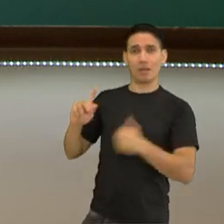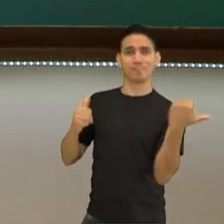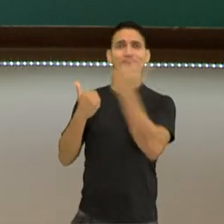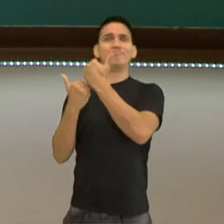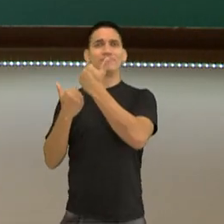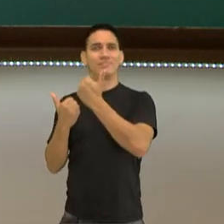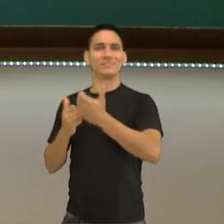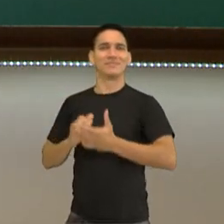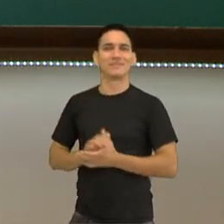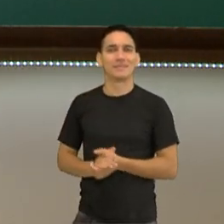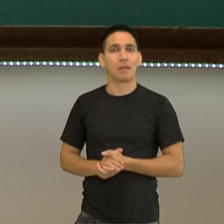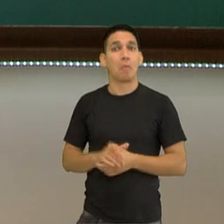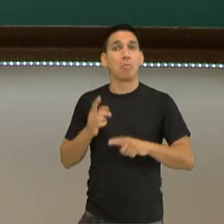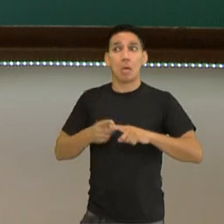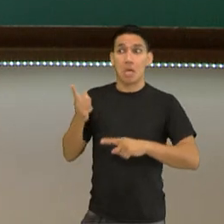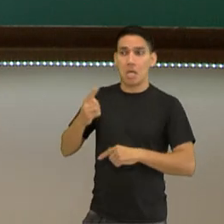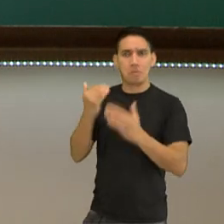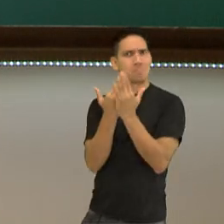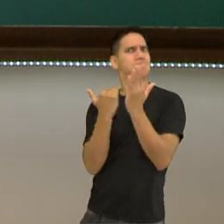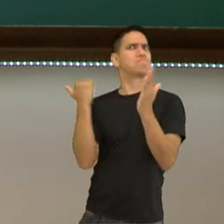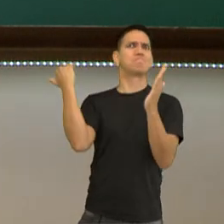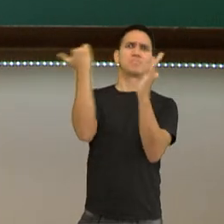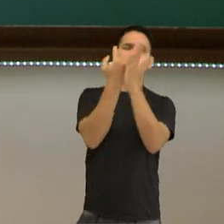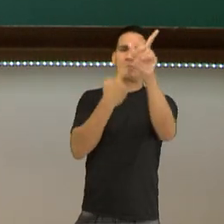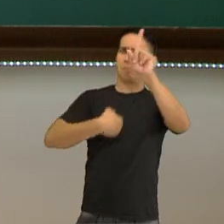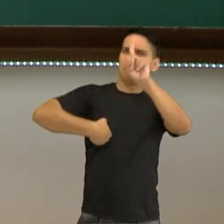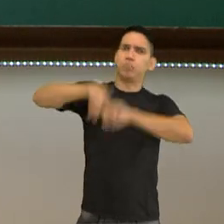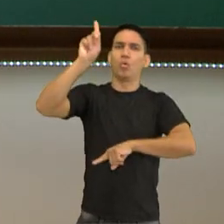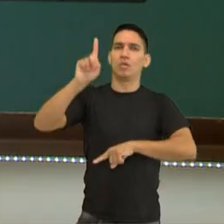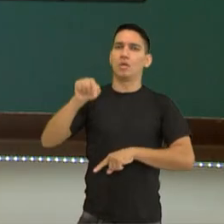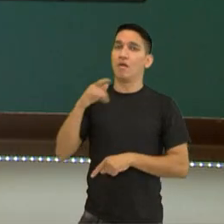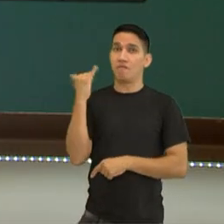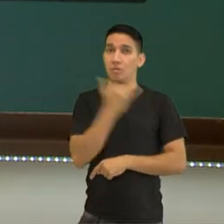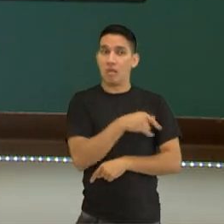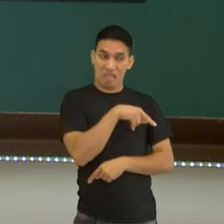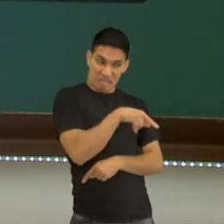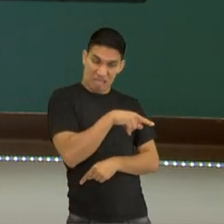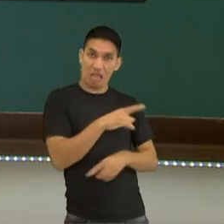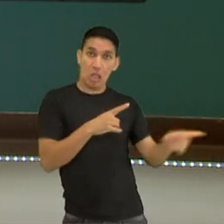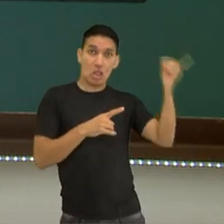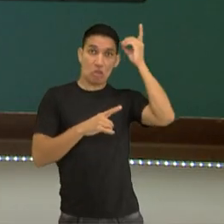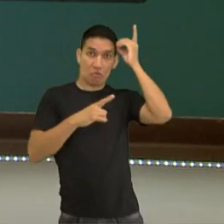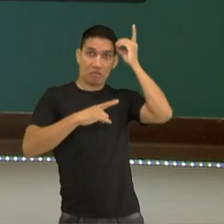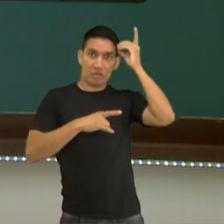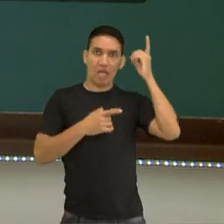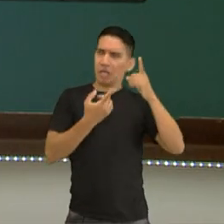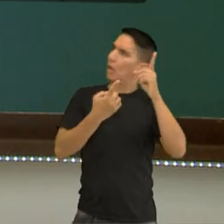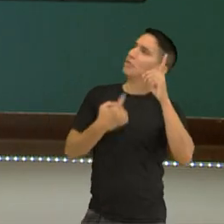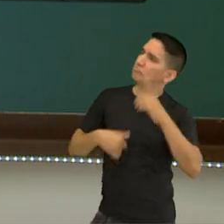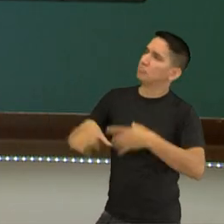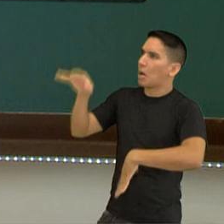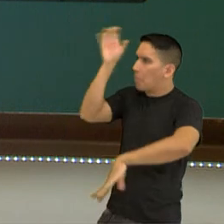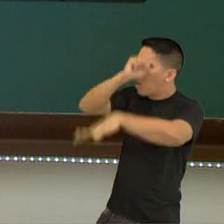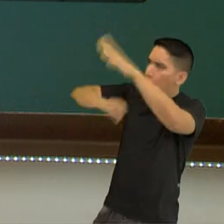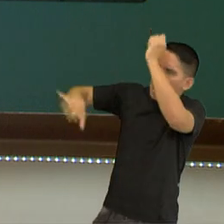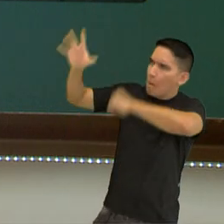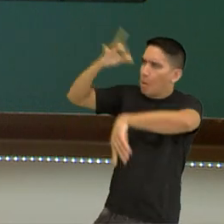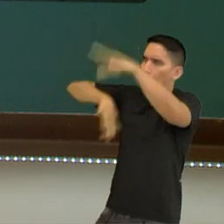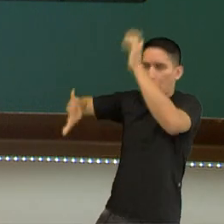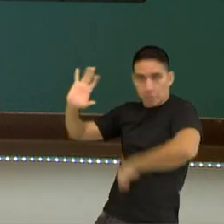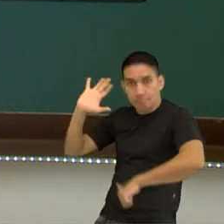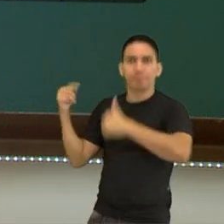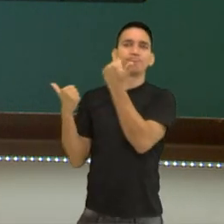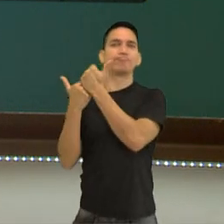maravilha, né? De tão bom que ficou esse menino, que o irmão já falou, esse menino tinha muito talento, né? Então ele vai pegar e ele começou a escrever a